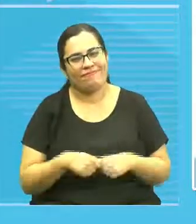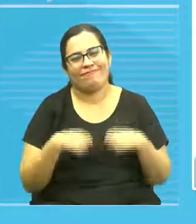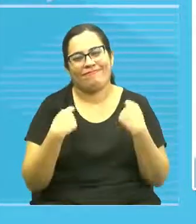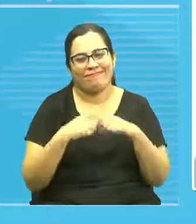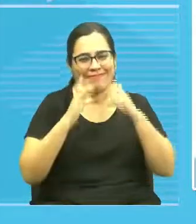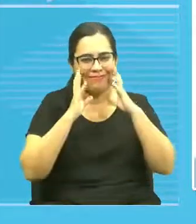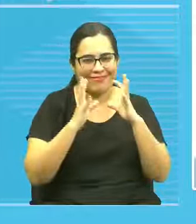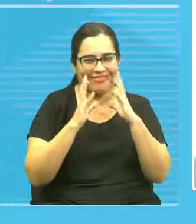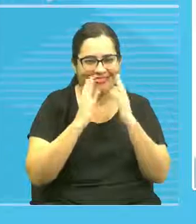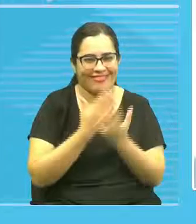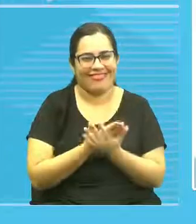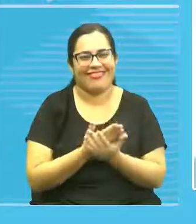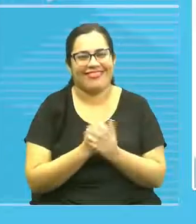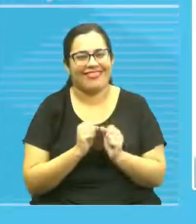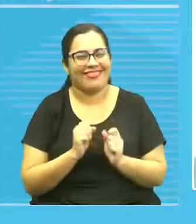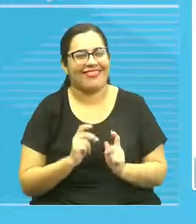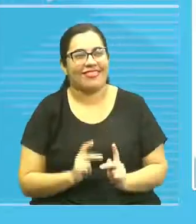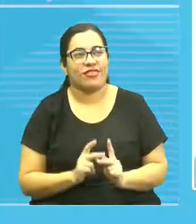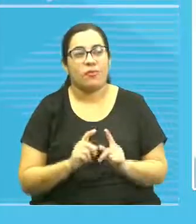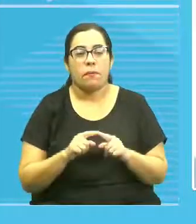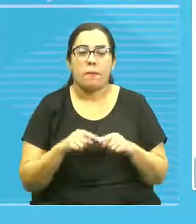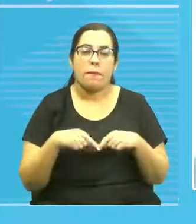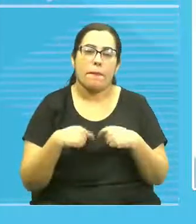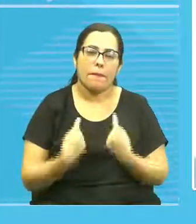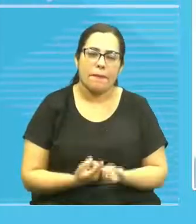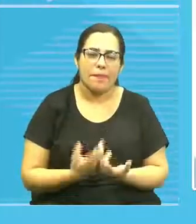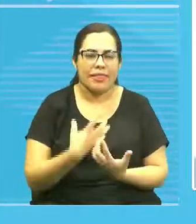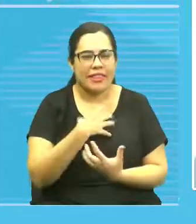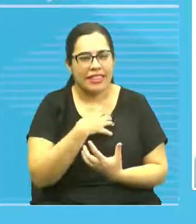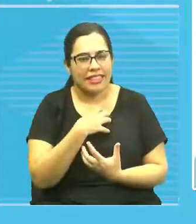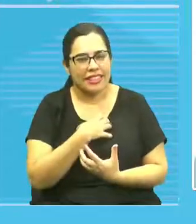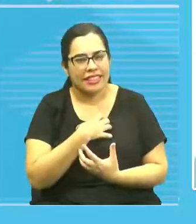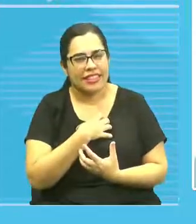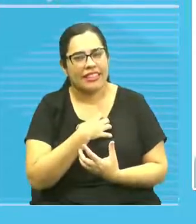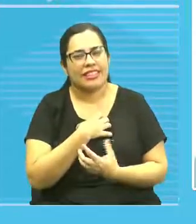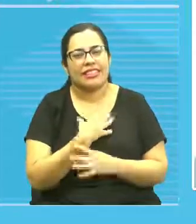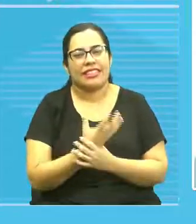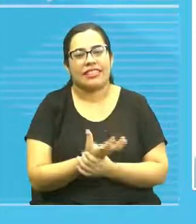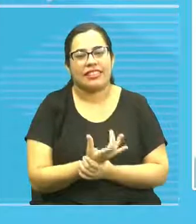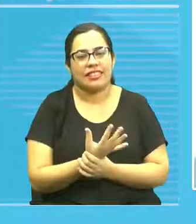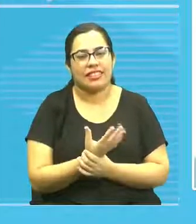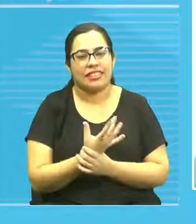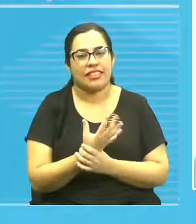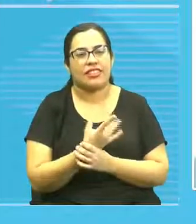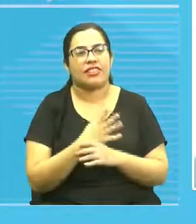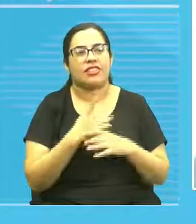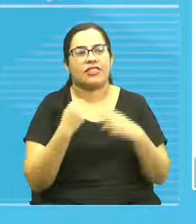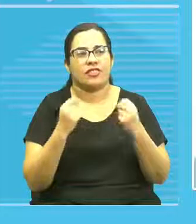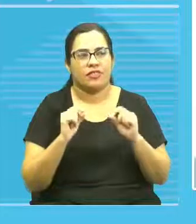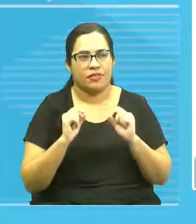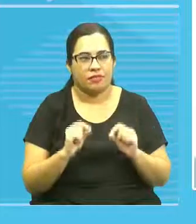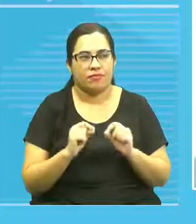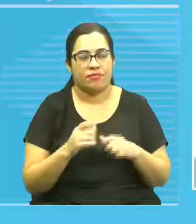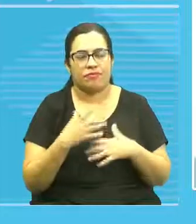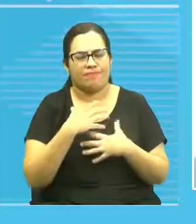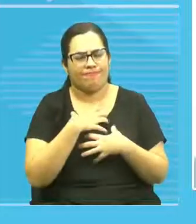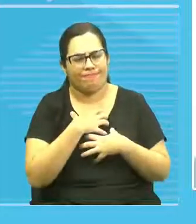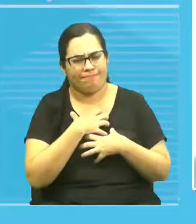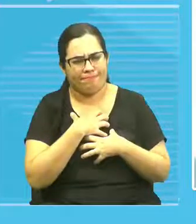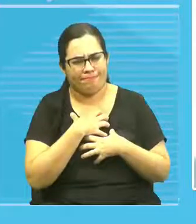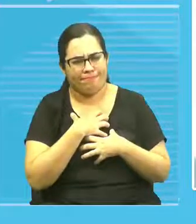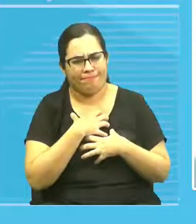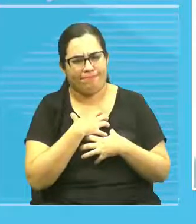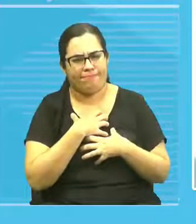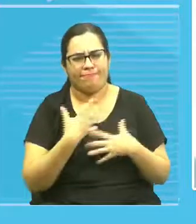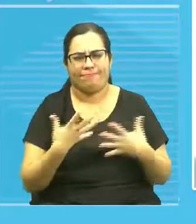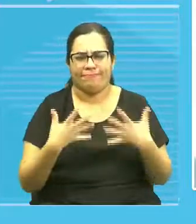de vocês. Porque se você sentiu a quentura, moço, eu tô traduzindo para vocês. Se você